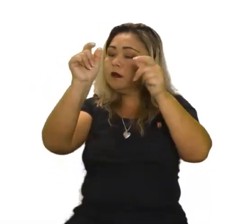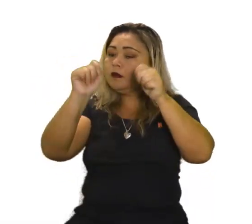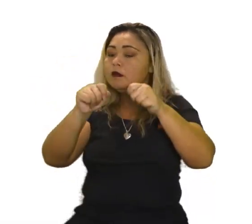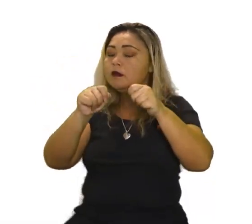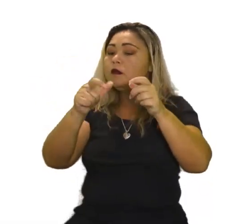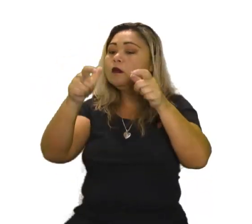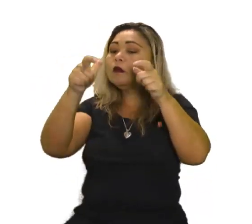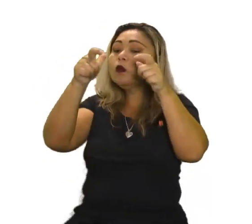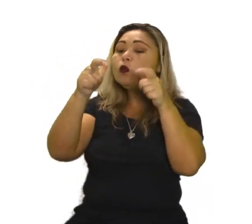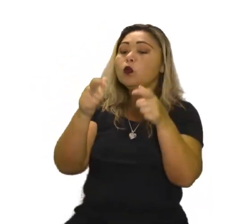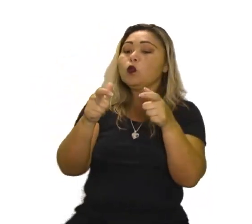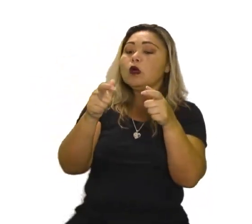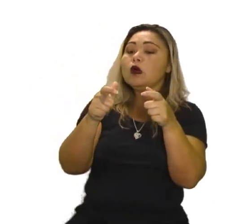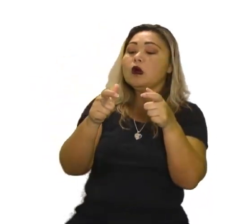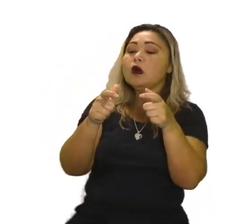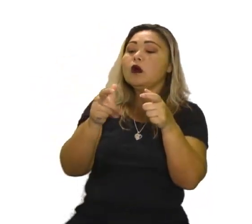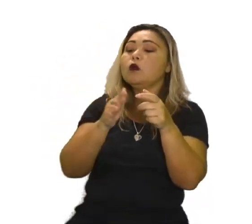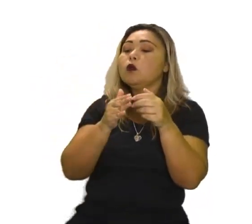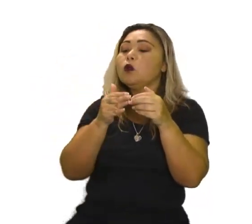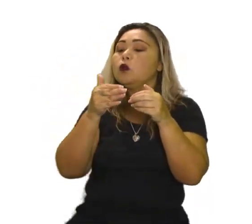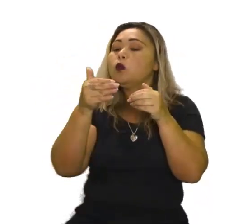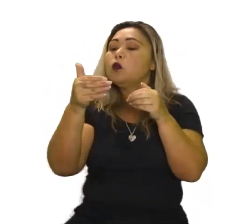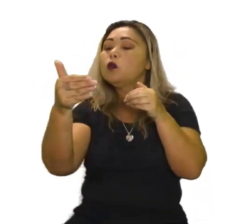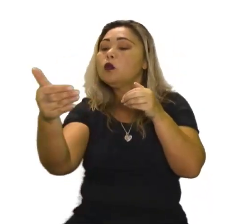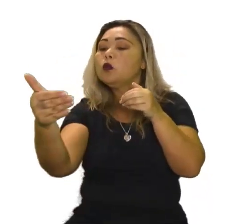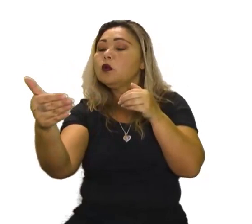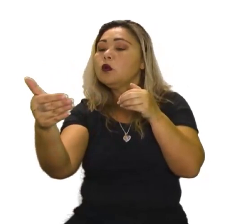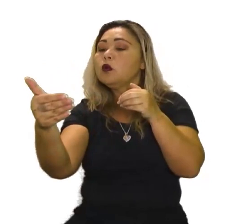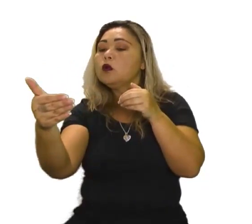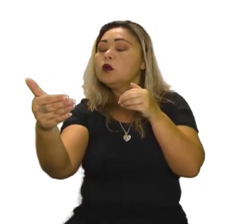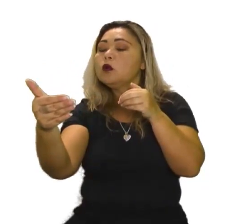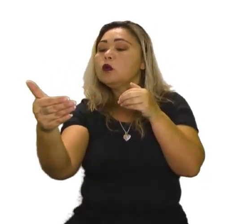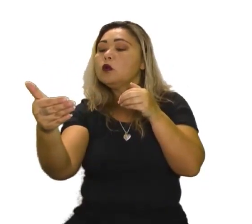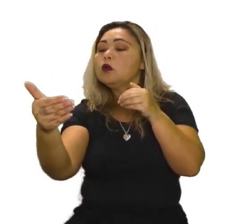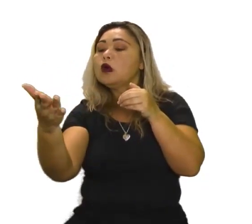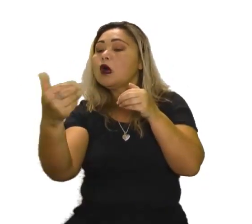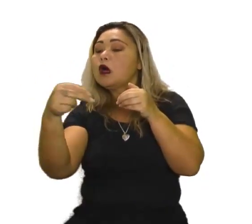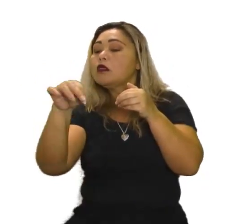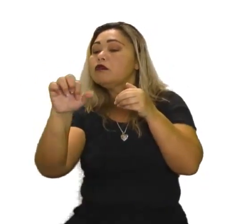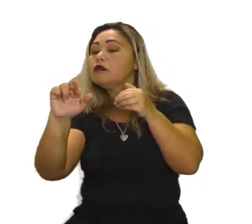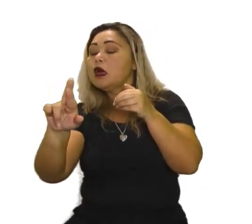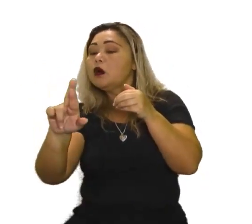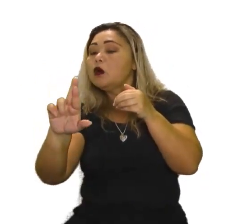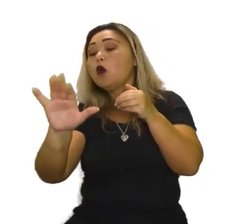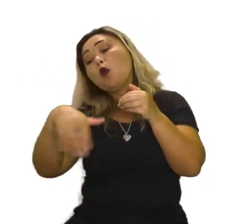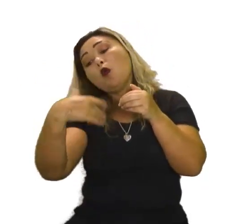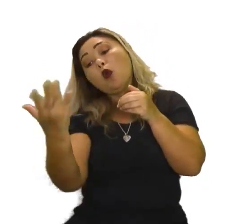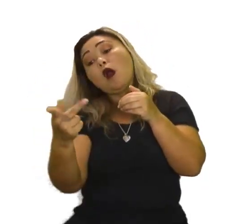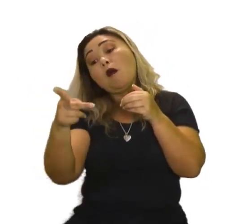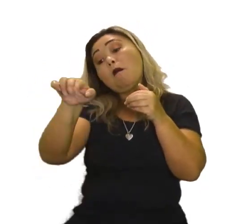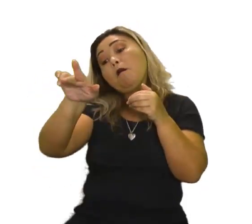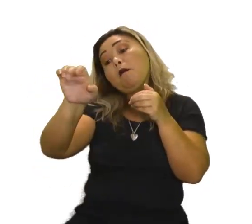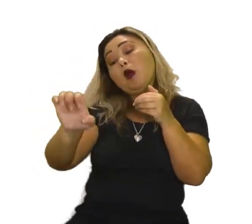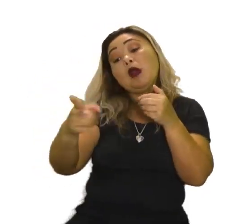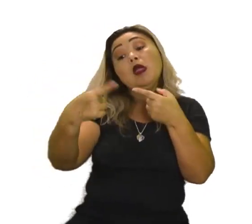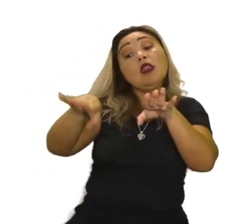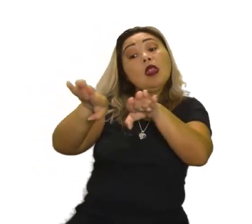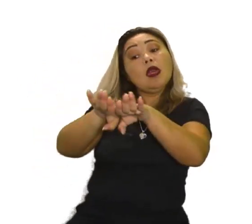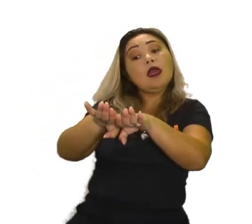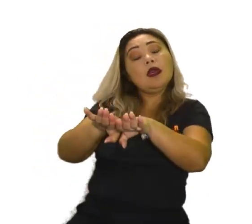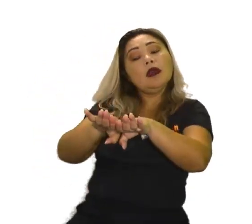do local onde ela vai realizar tanto coleta de néctar ou pólen e